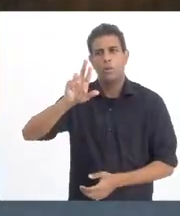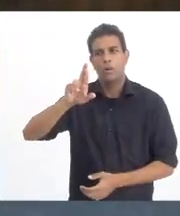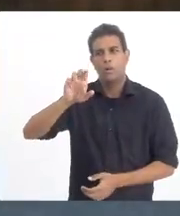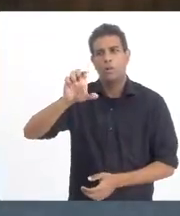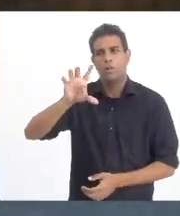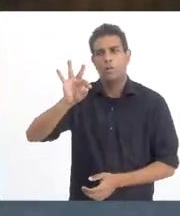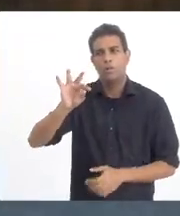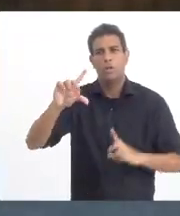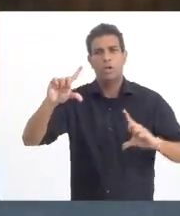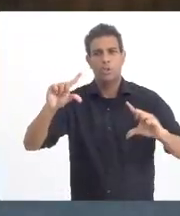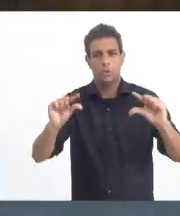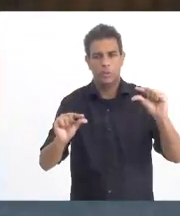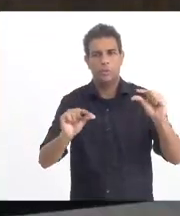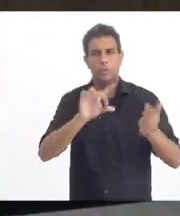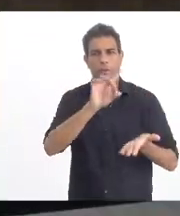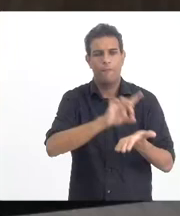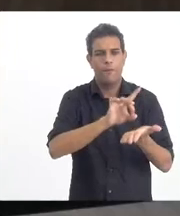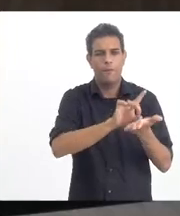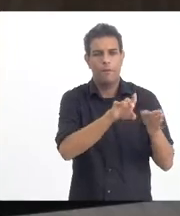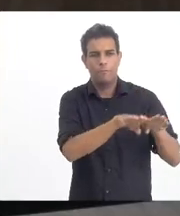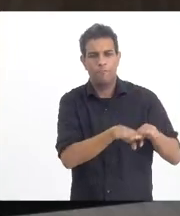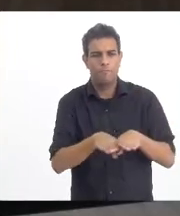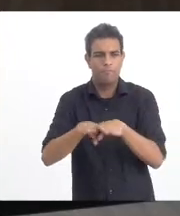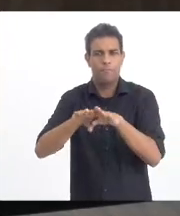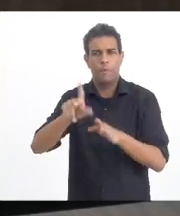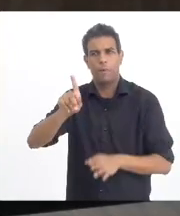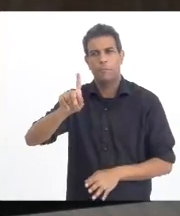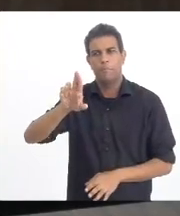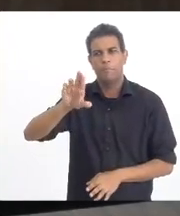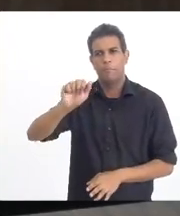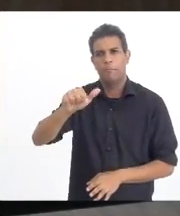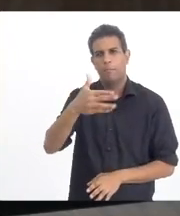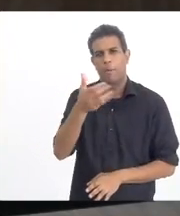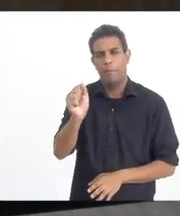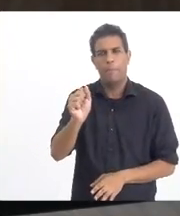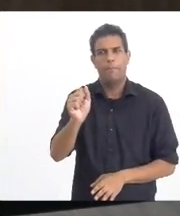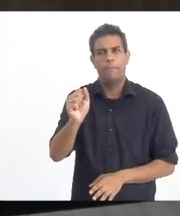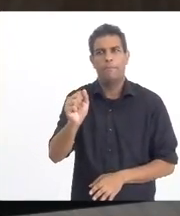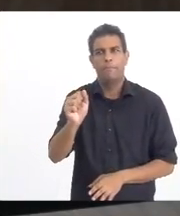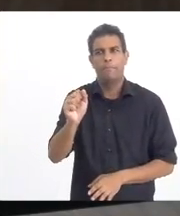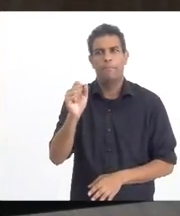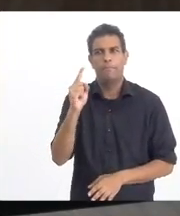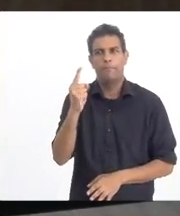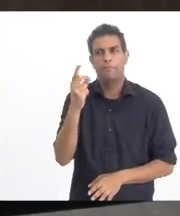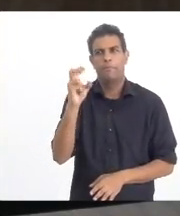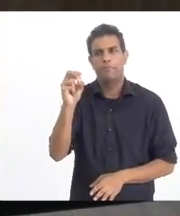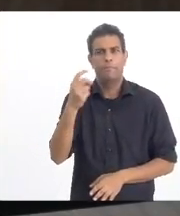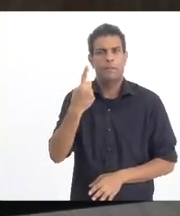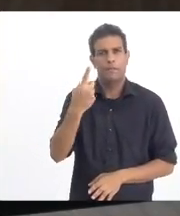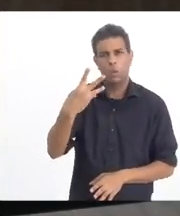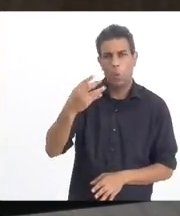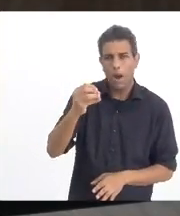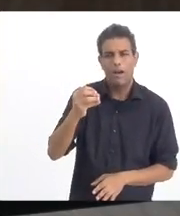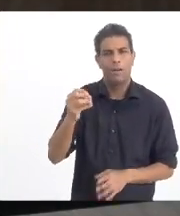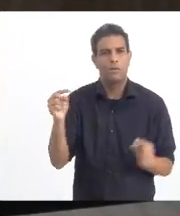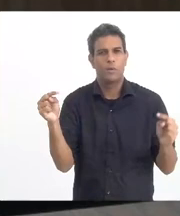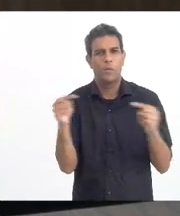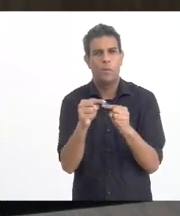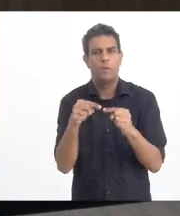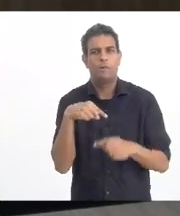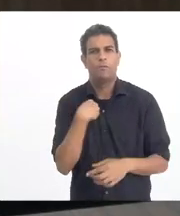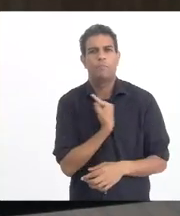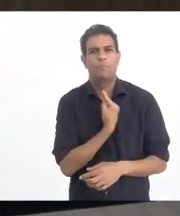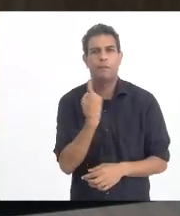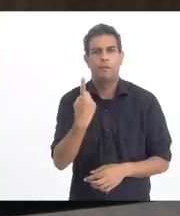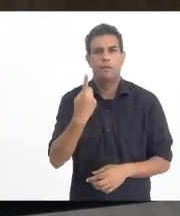dos oficiais para equiparar para os praças? Uma possibilidade de 150 para todos, 140, porque nós paramos